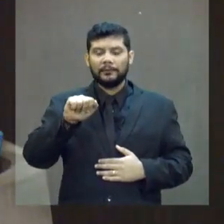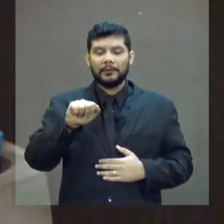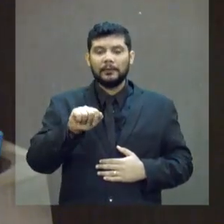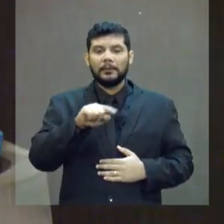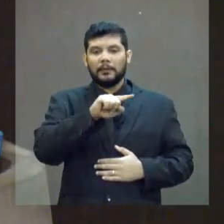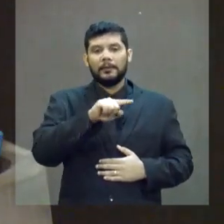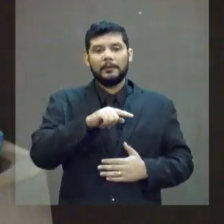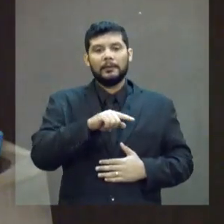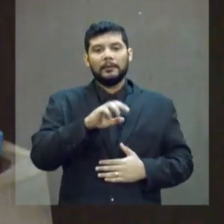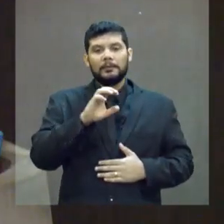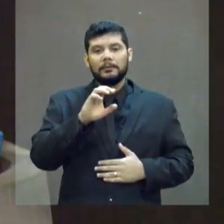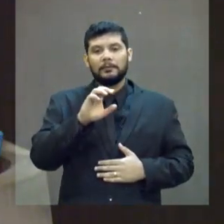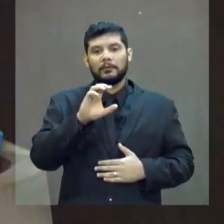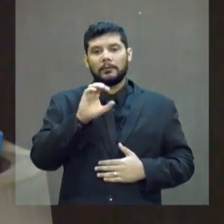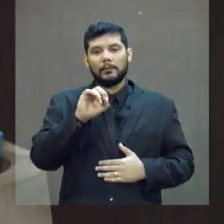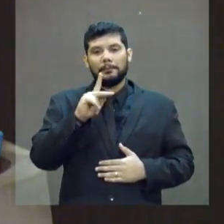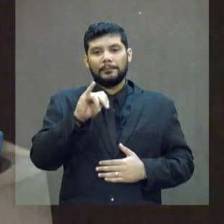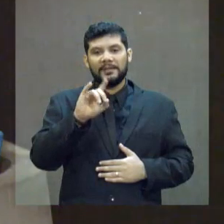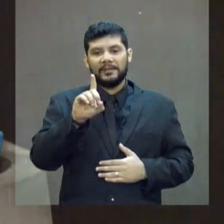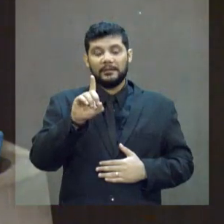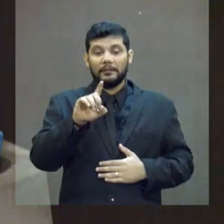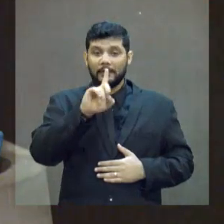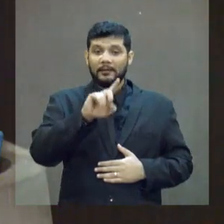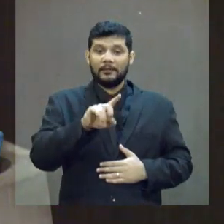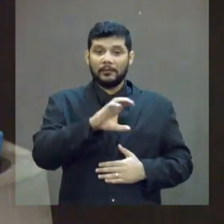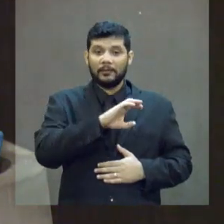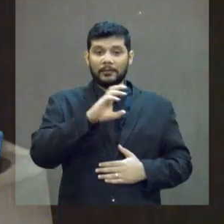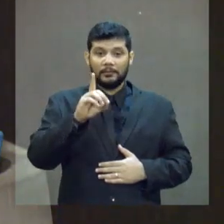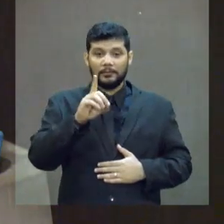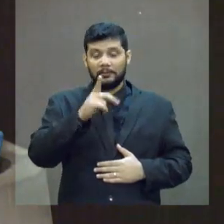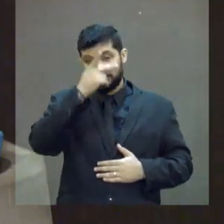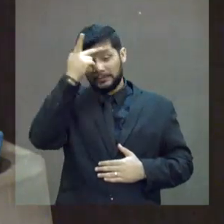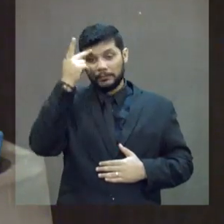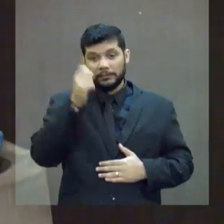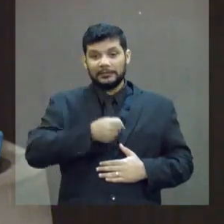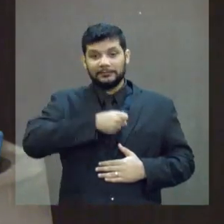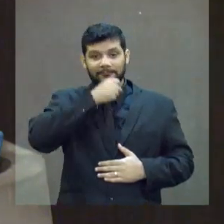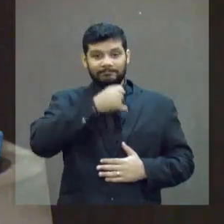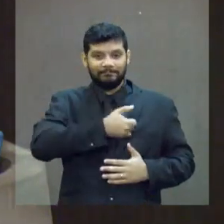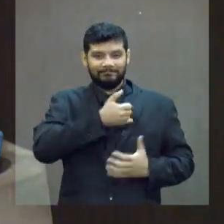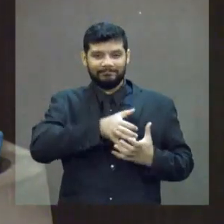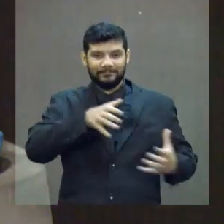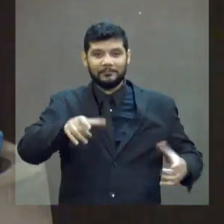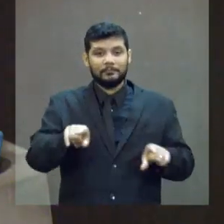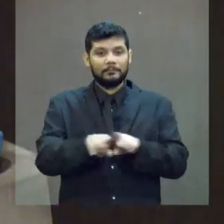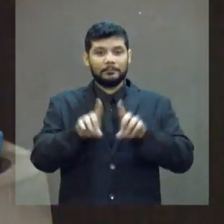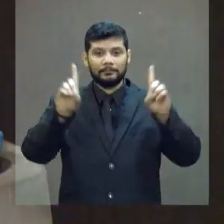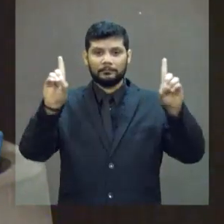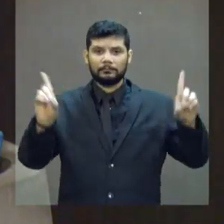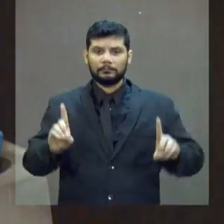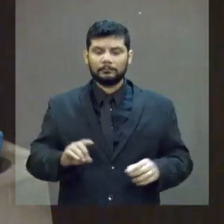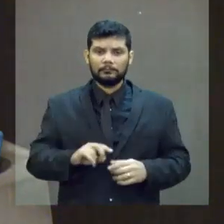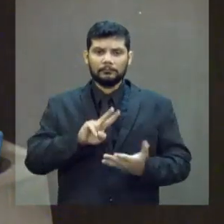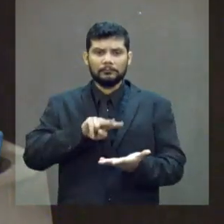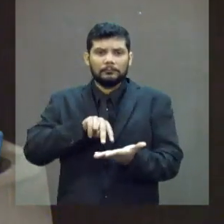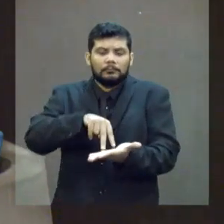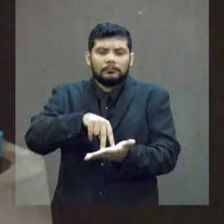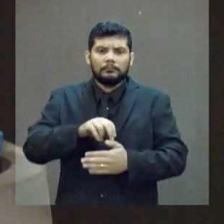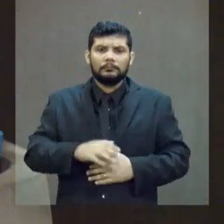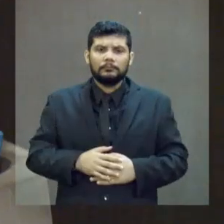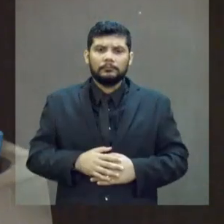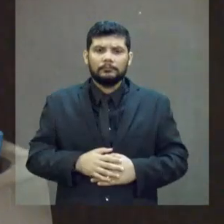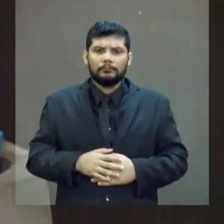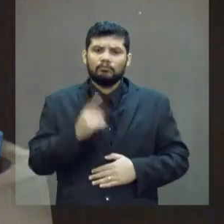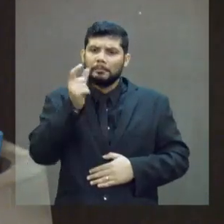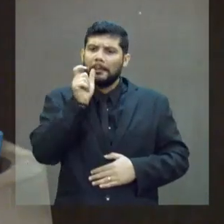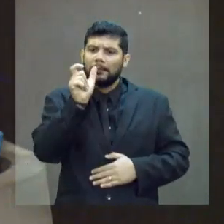Coordenadoria da Pessoa Idosa e da Pessoa com Deficiência, ela veio e disse, olha, nós queremos respeito. Queremos